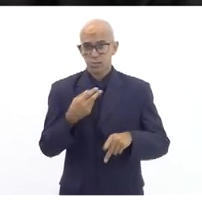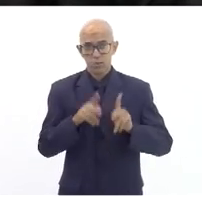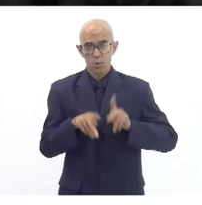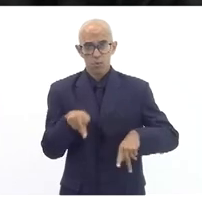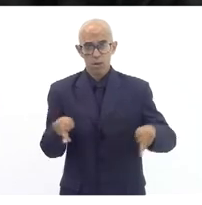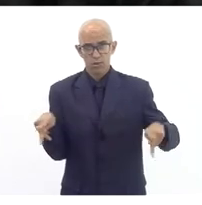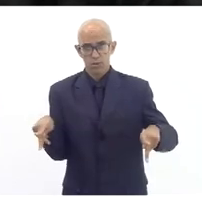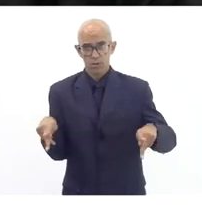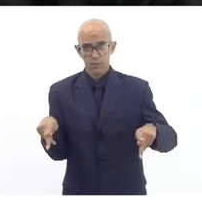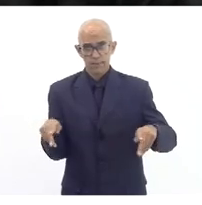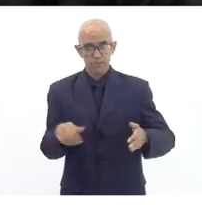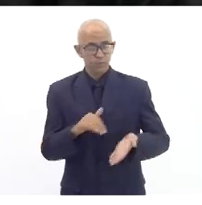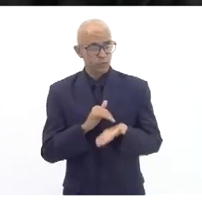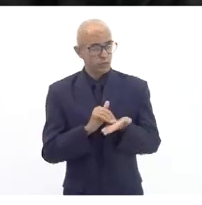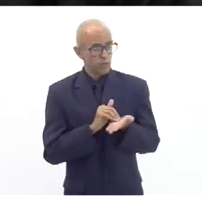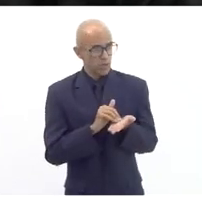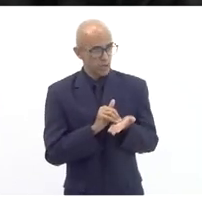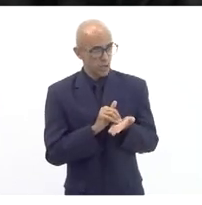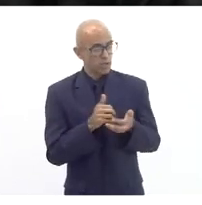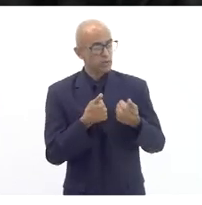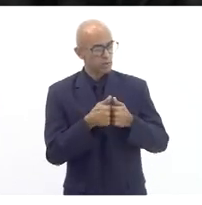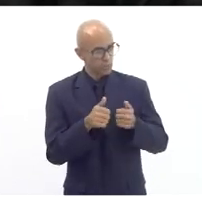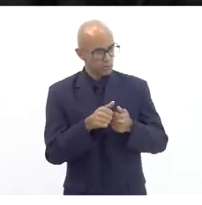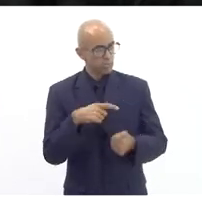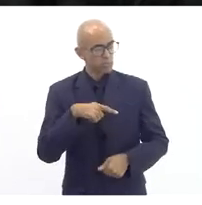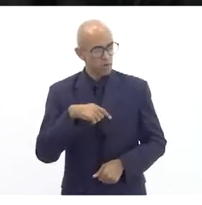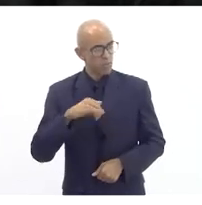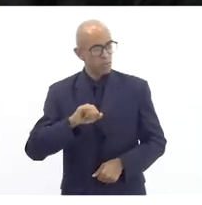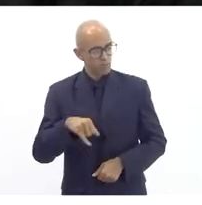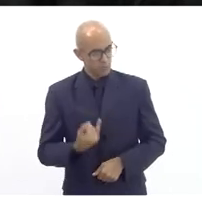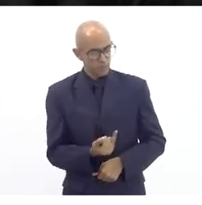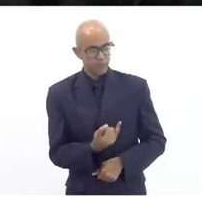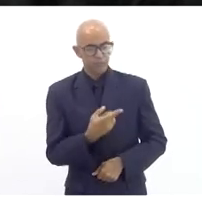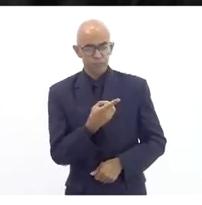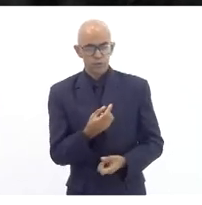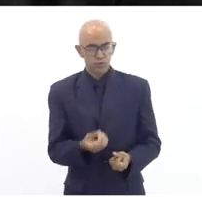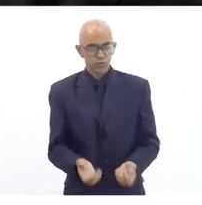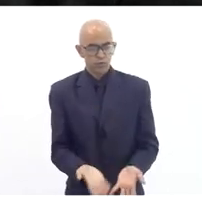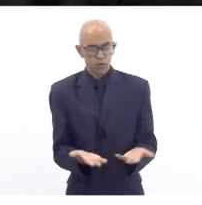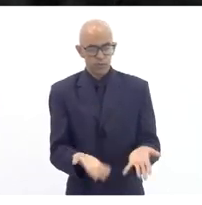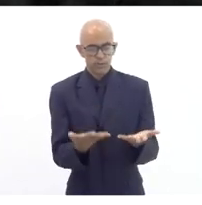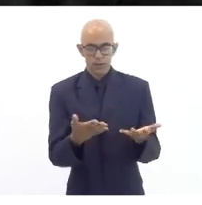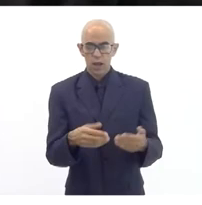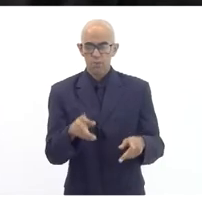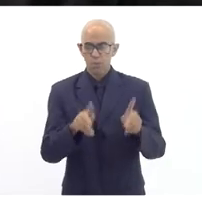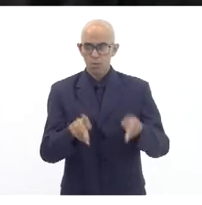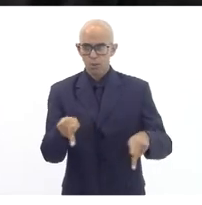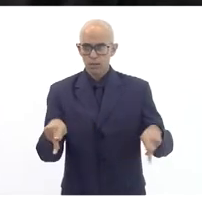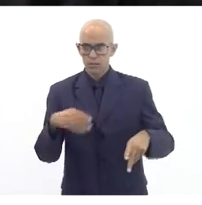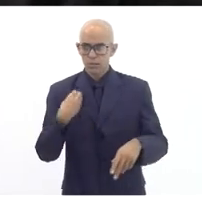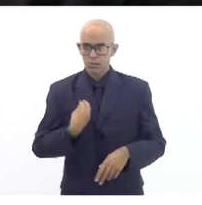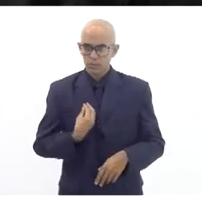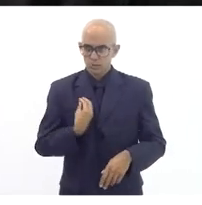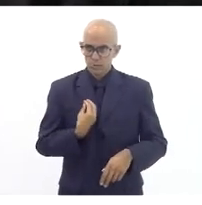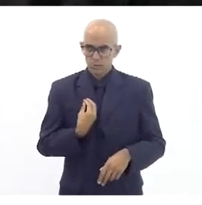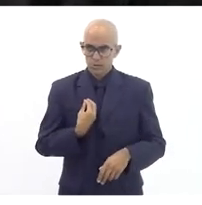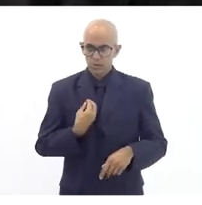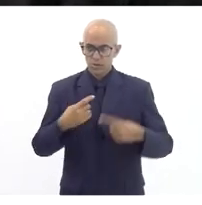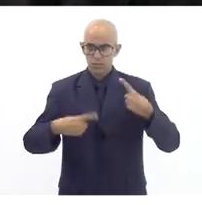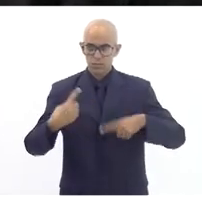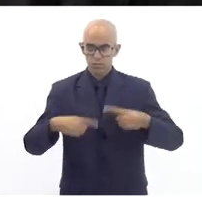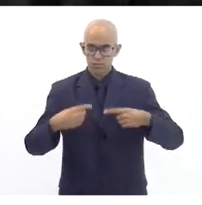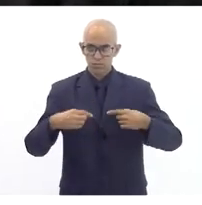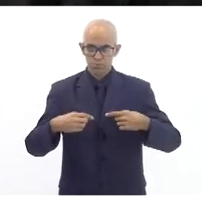o secretário estadual de transporte tem uma oportunidade aqui de fomentar o acesso da população nessas políticas públicas de mobilidade